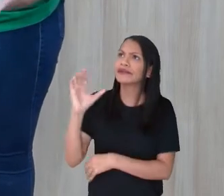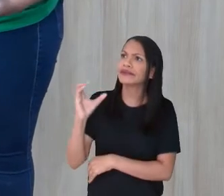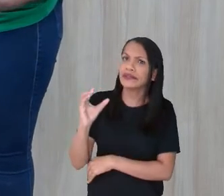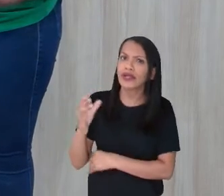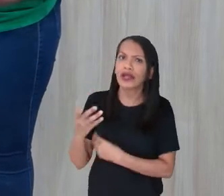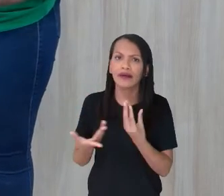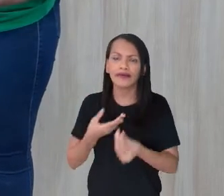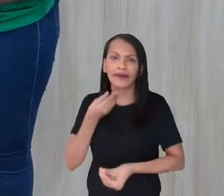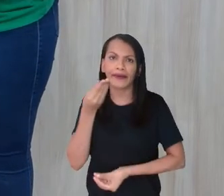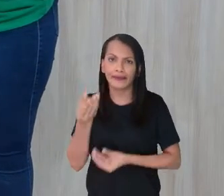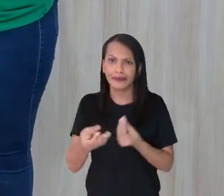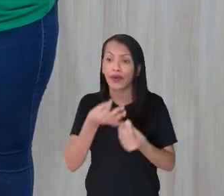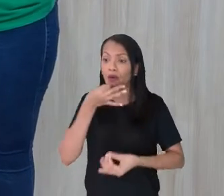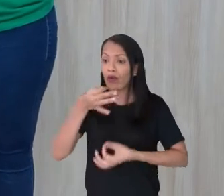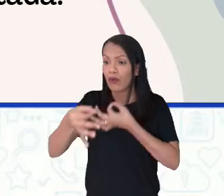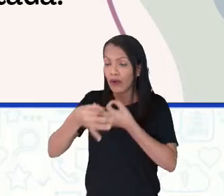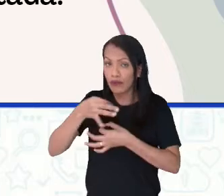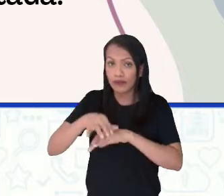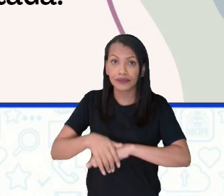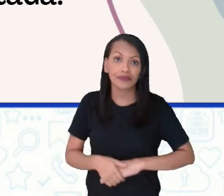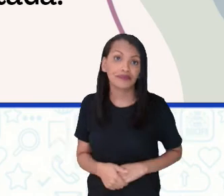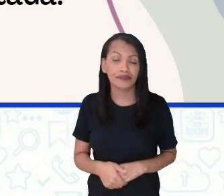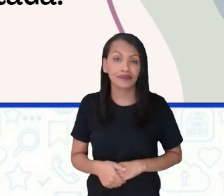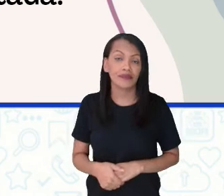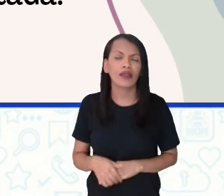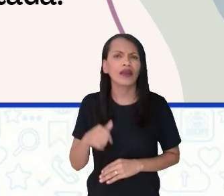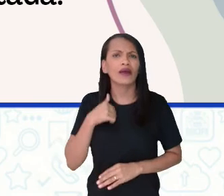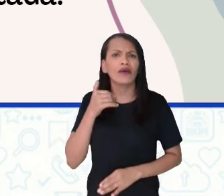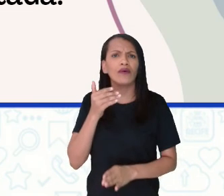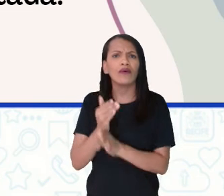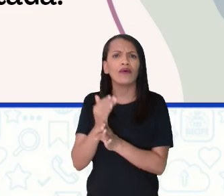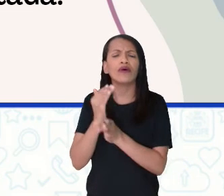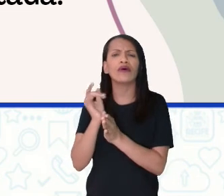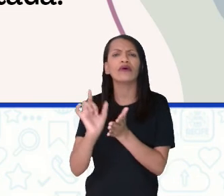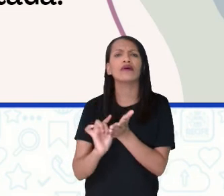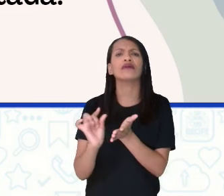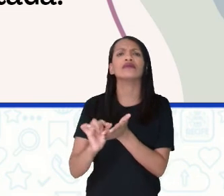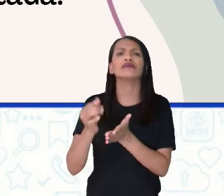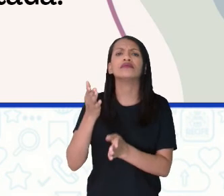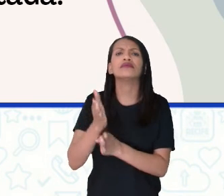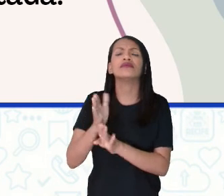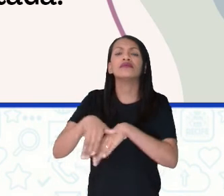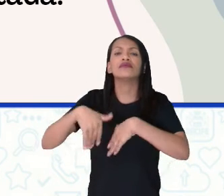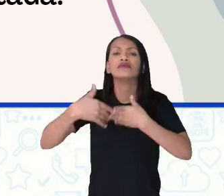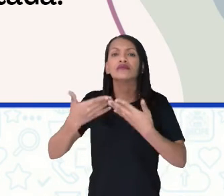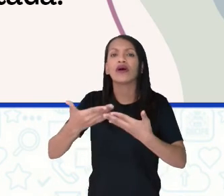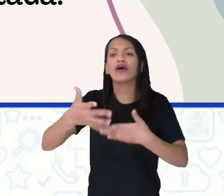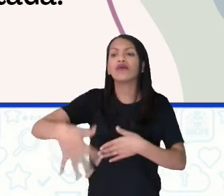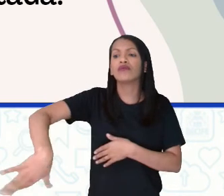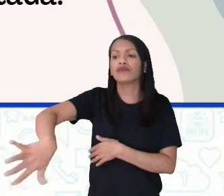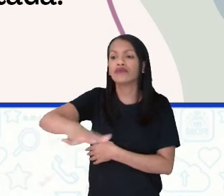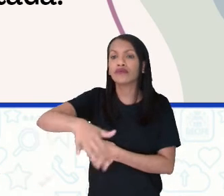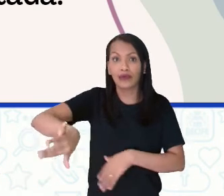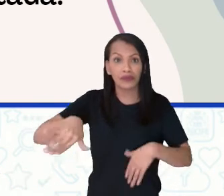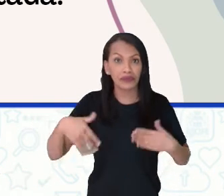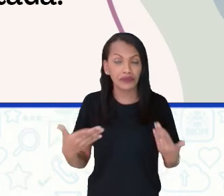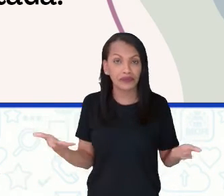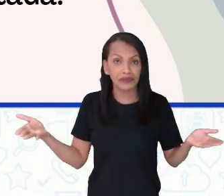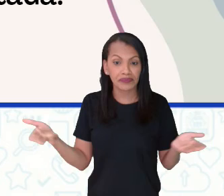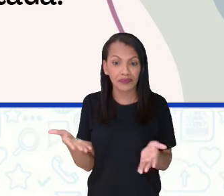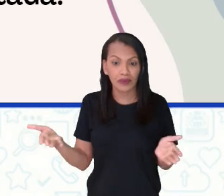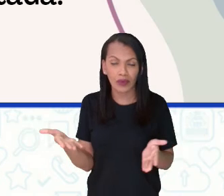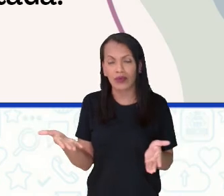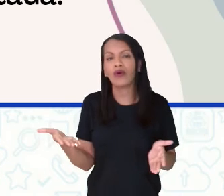dos argumentos. E onde é que esses artigos circulam? Esses artigos circulam hoje, pessoal,